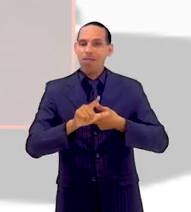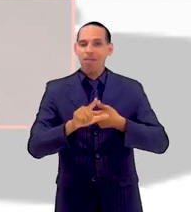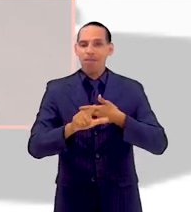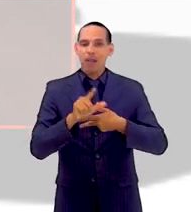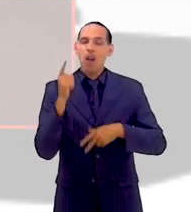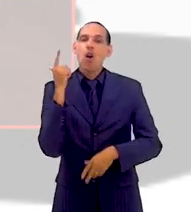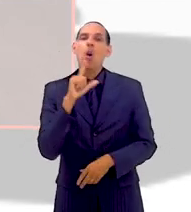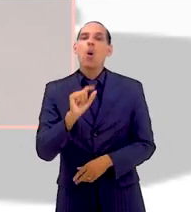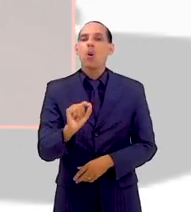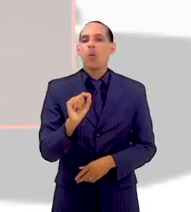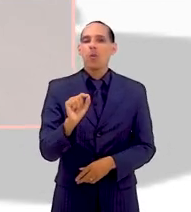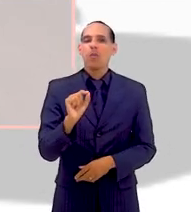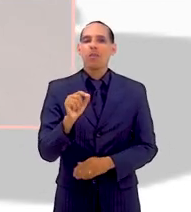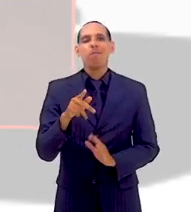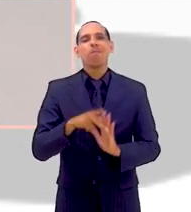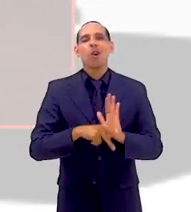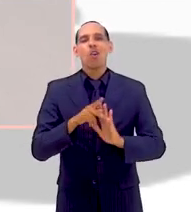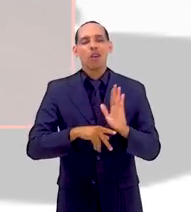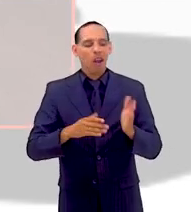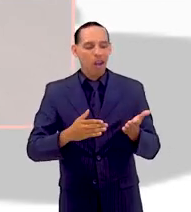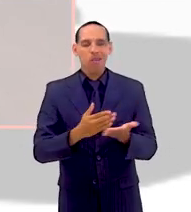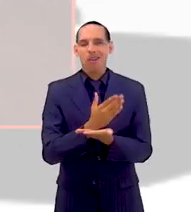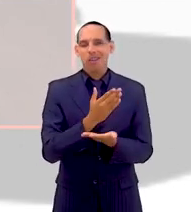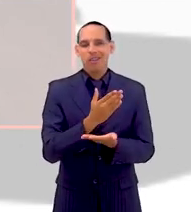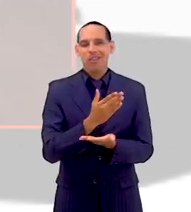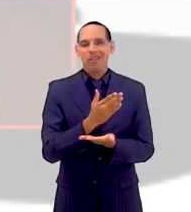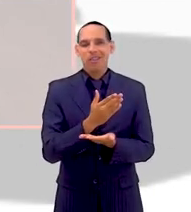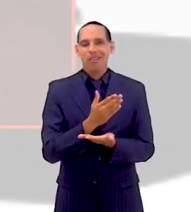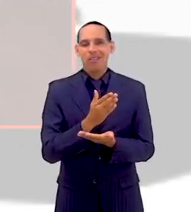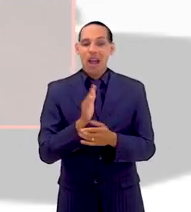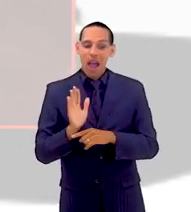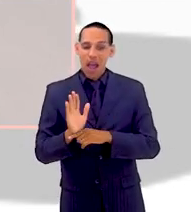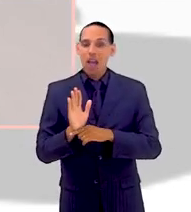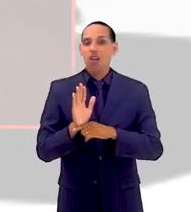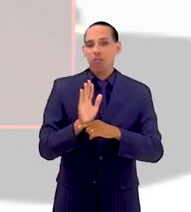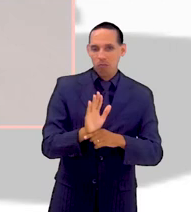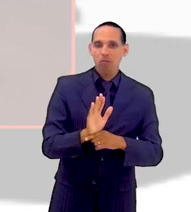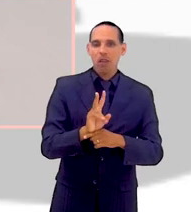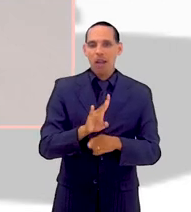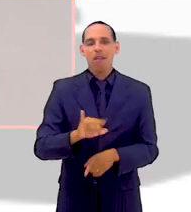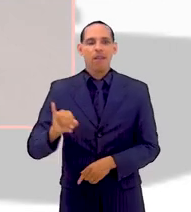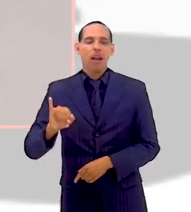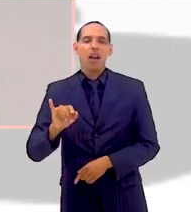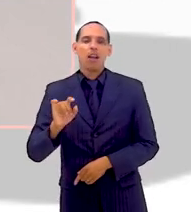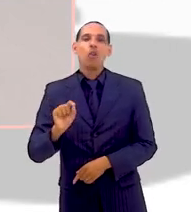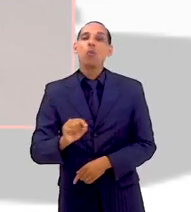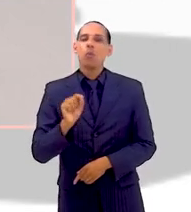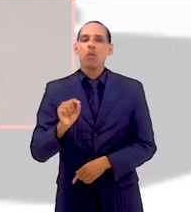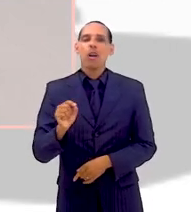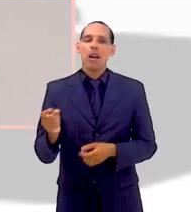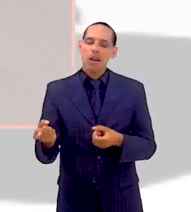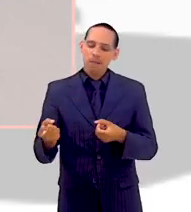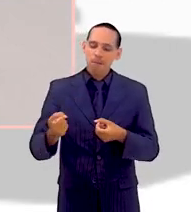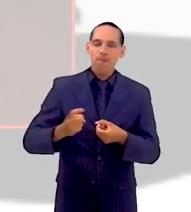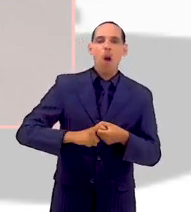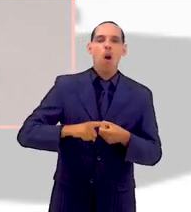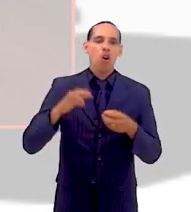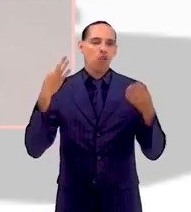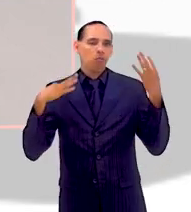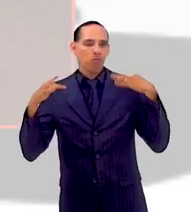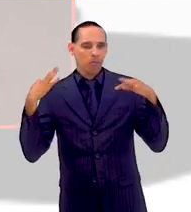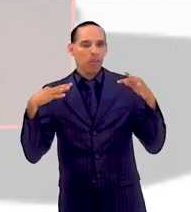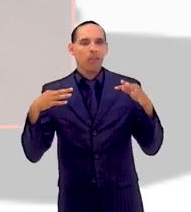Nós conseguimos promulgar um projeto que propiciaria, que vai propiciar, está propiciando a recuperação do